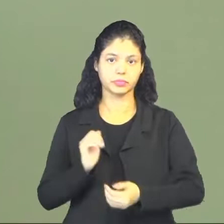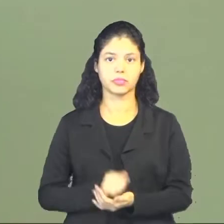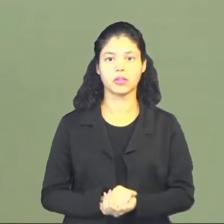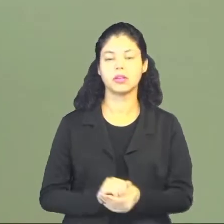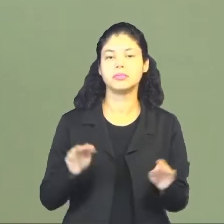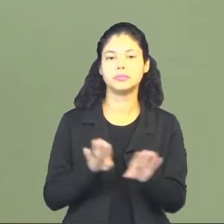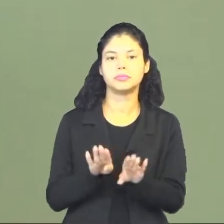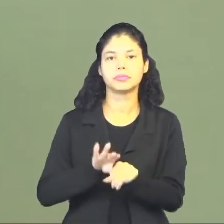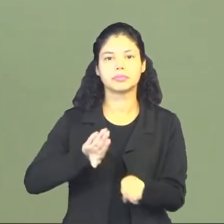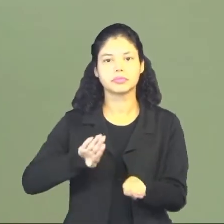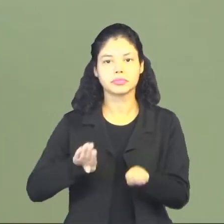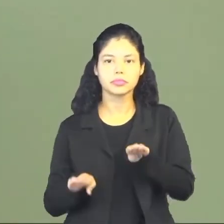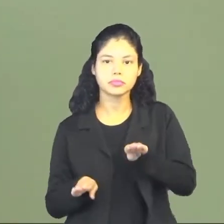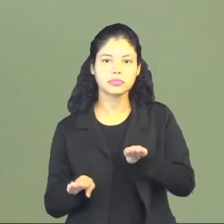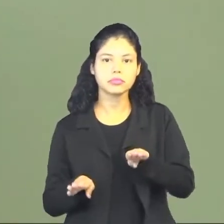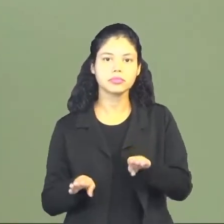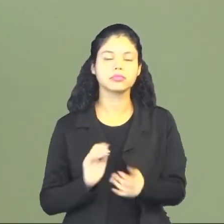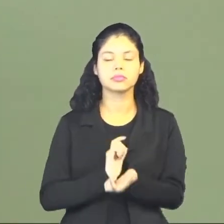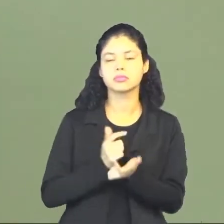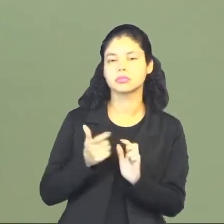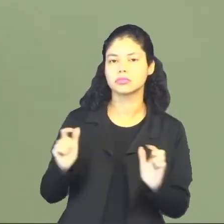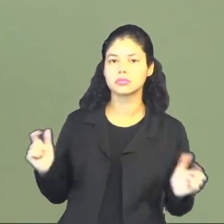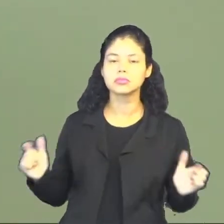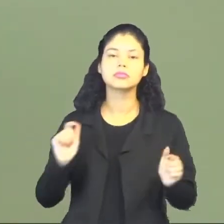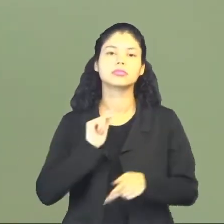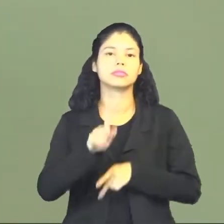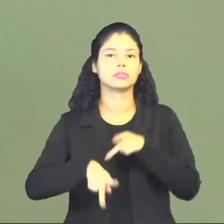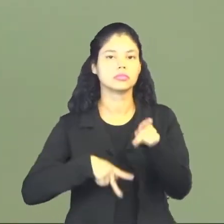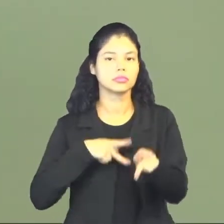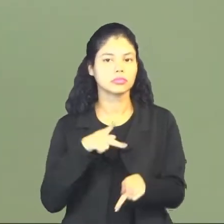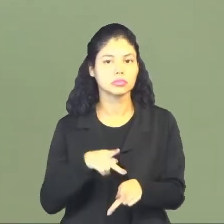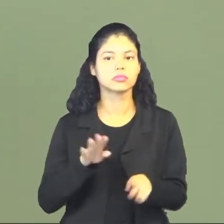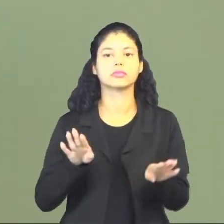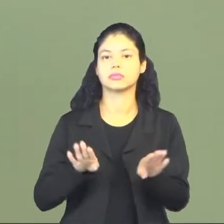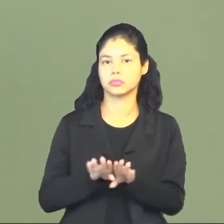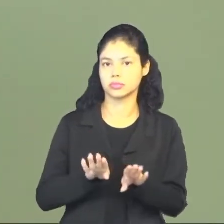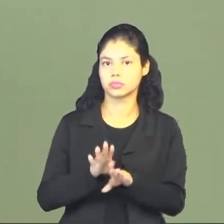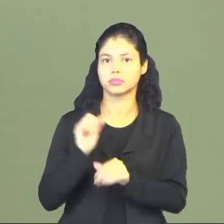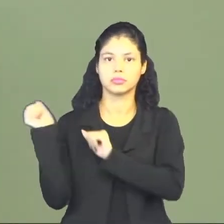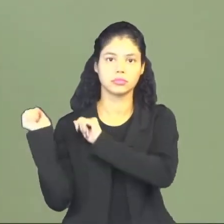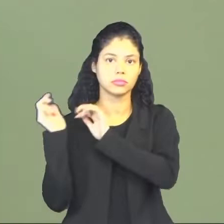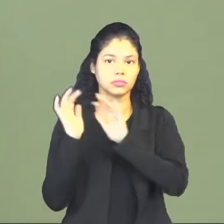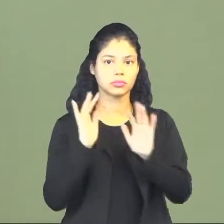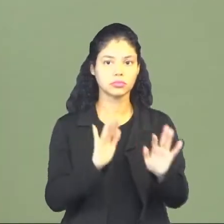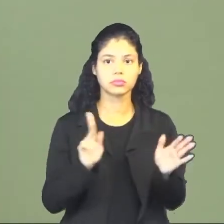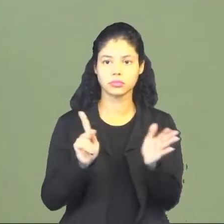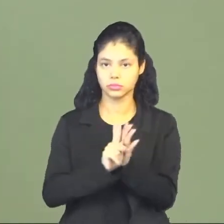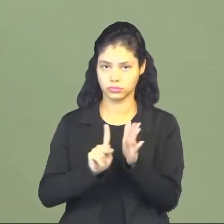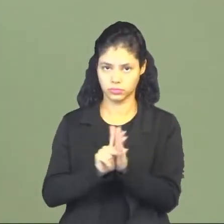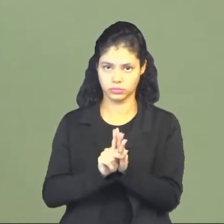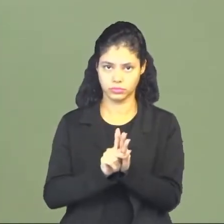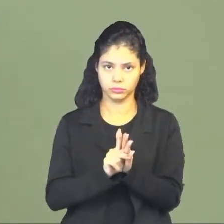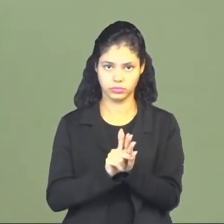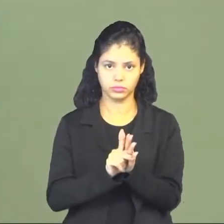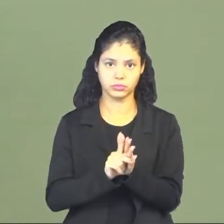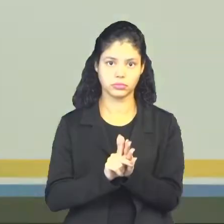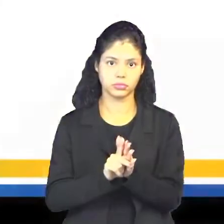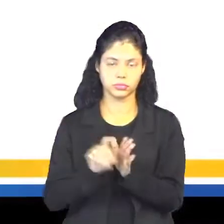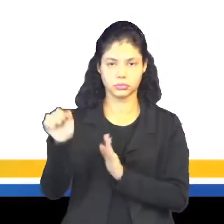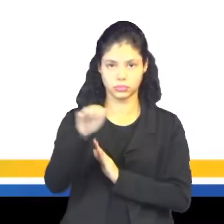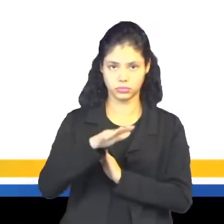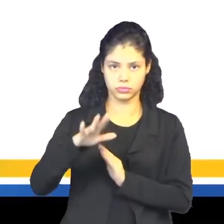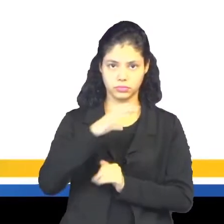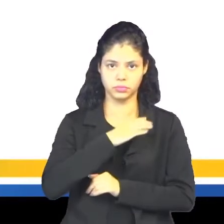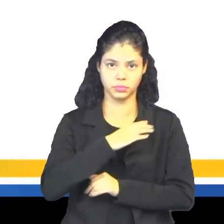período feudal, o crescimento das cidades, o aumento da população, e a migração gradativa para as áreas